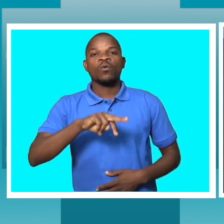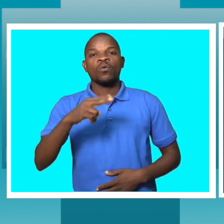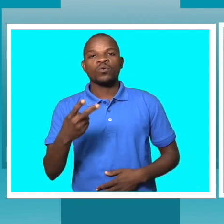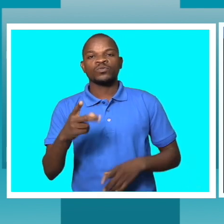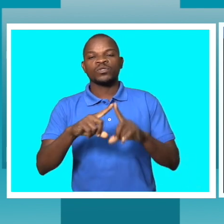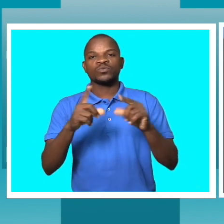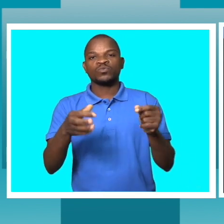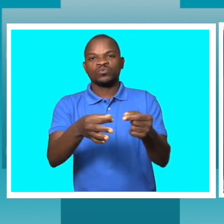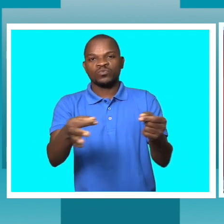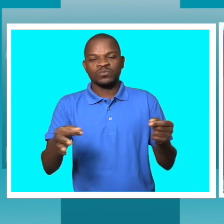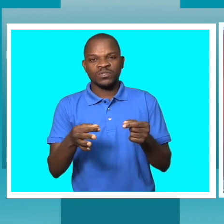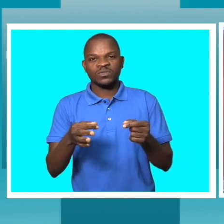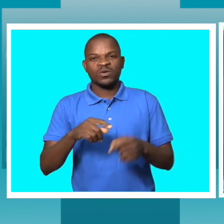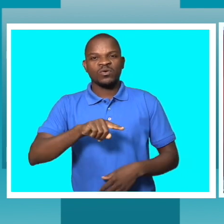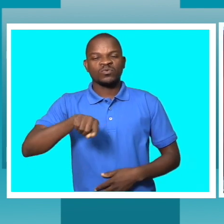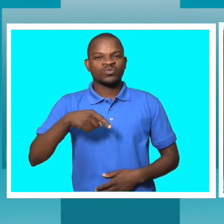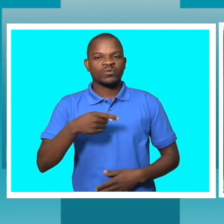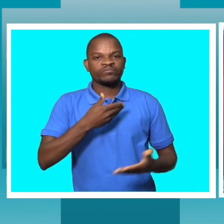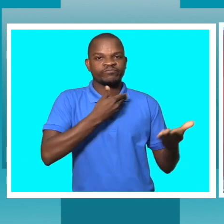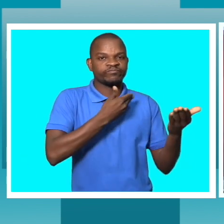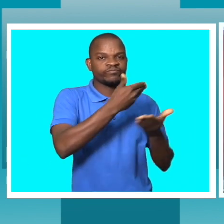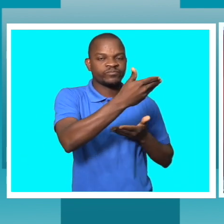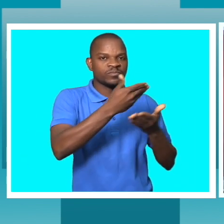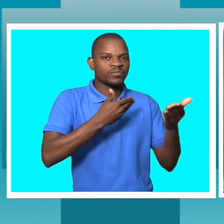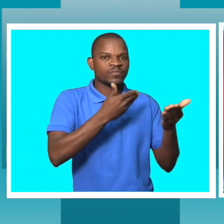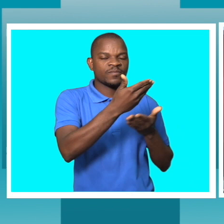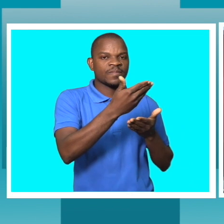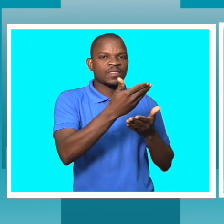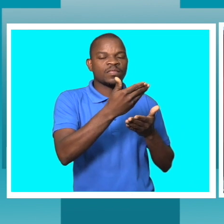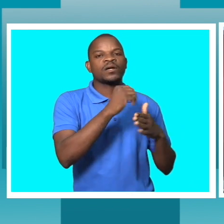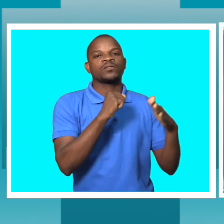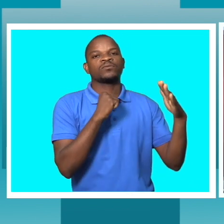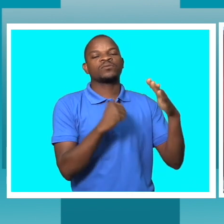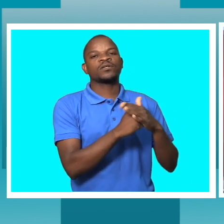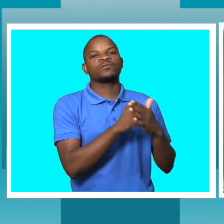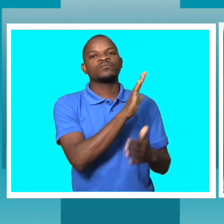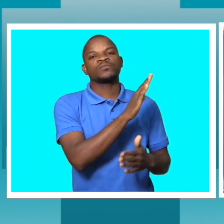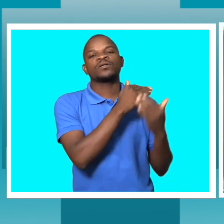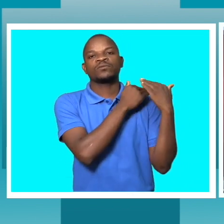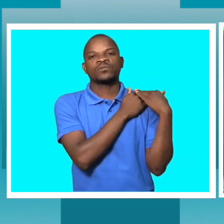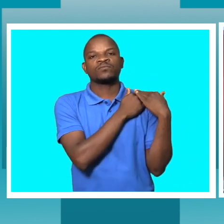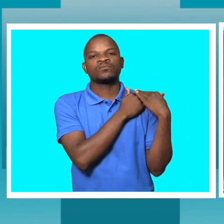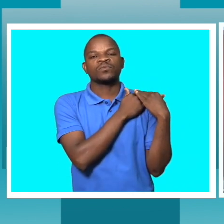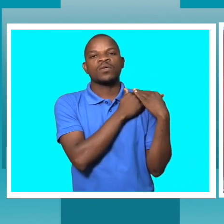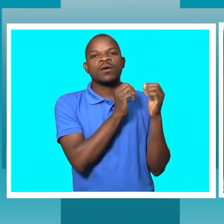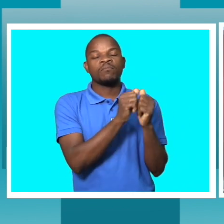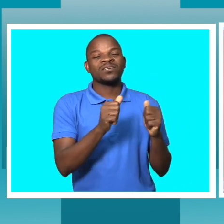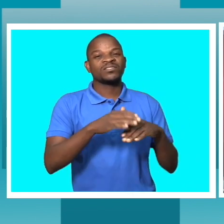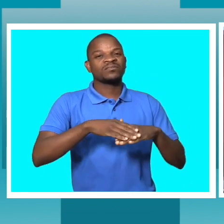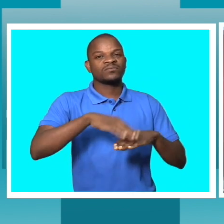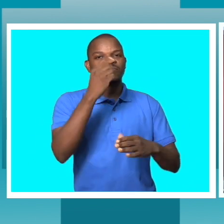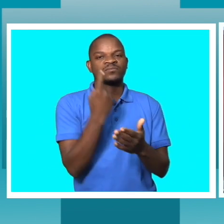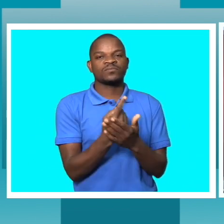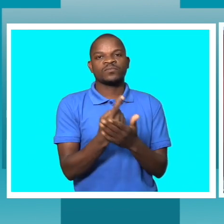canalizamos ou articulamos com o setor da ação social, através do INAS